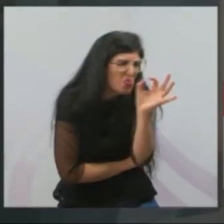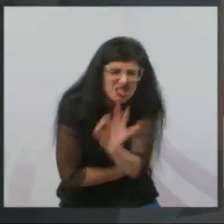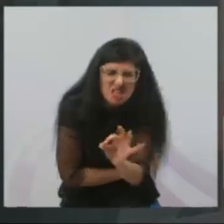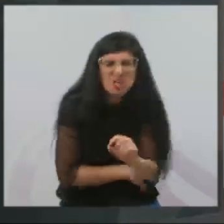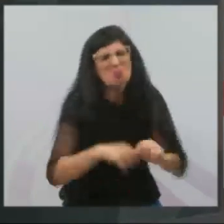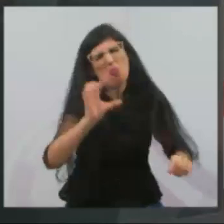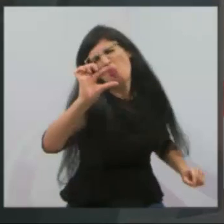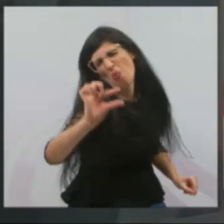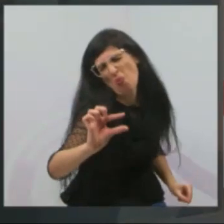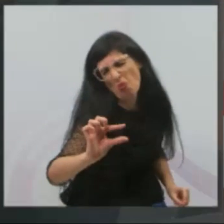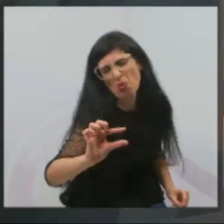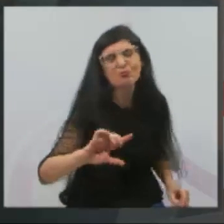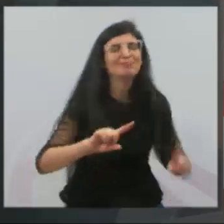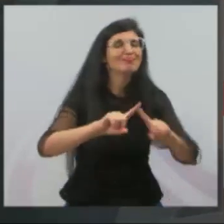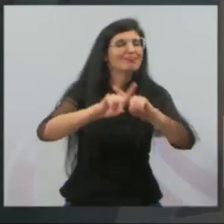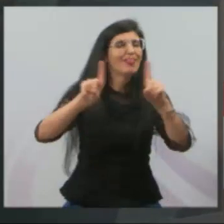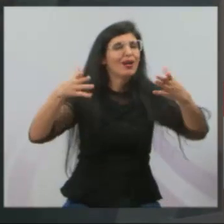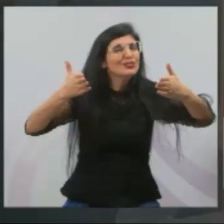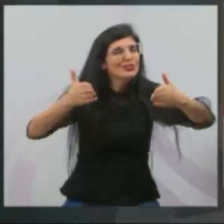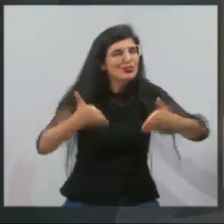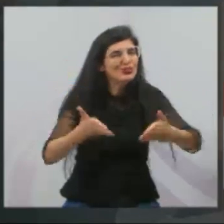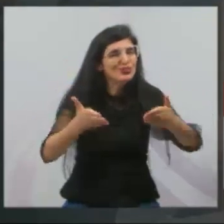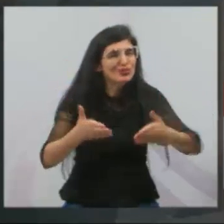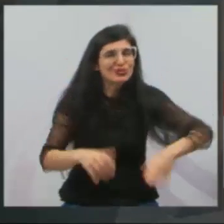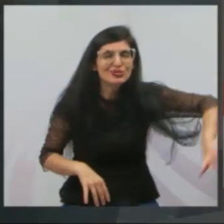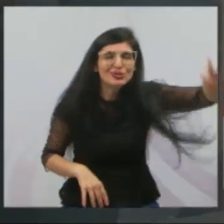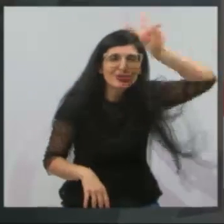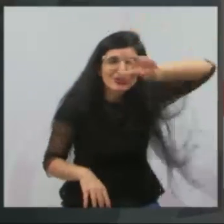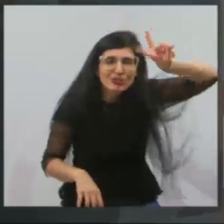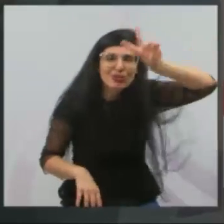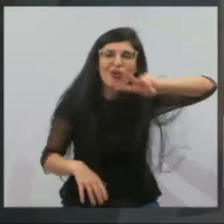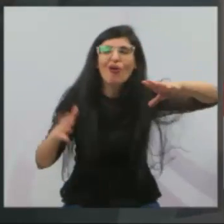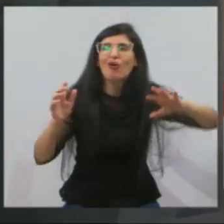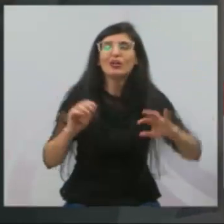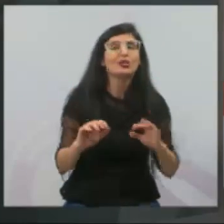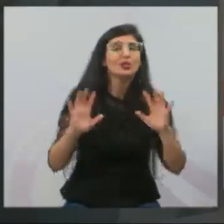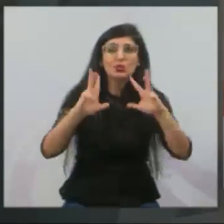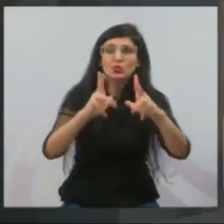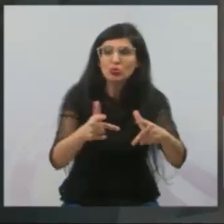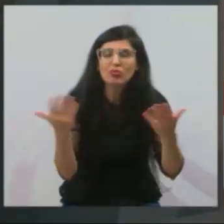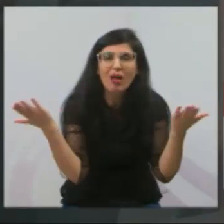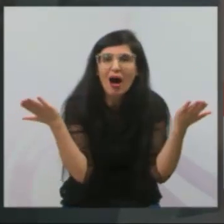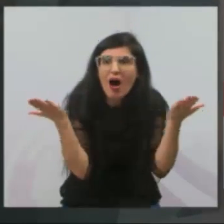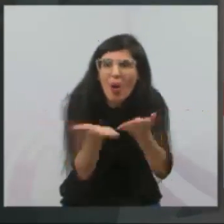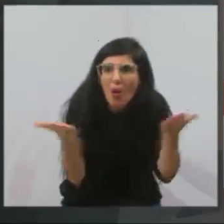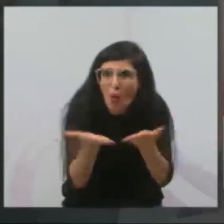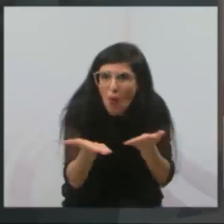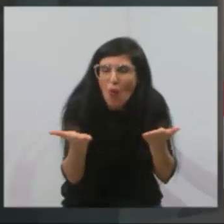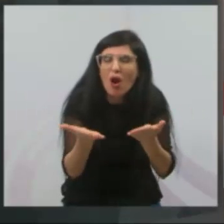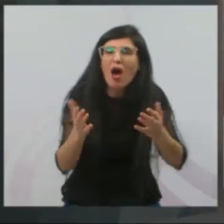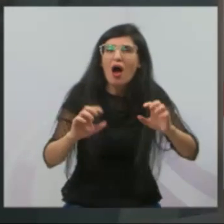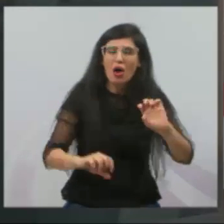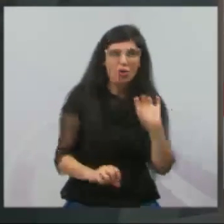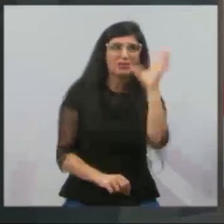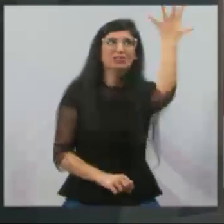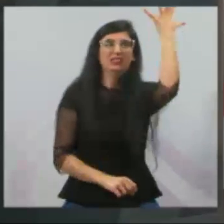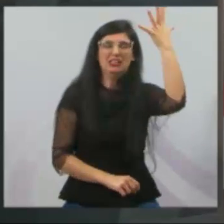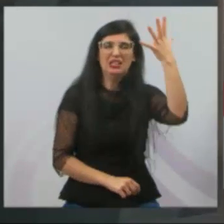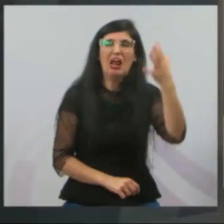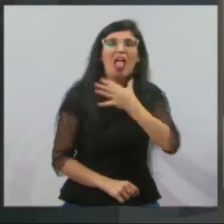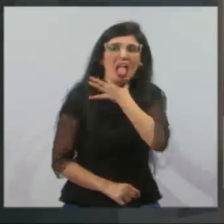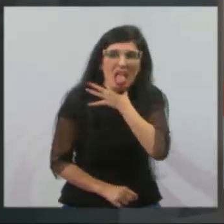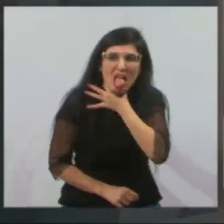né? Mas hoje a história desse país, as crises que nós estamos vivendo, econômica e de